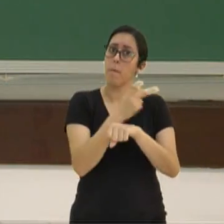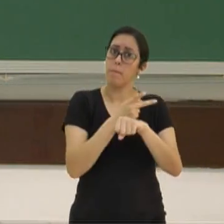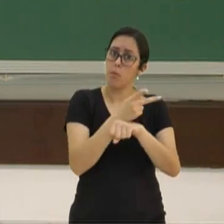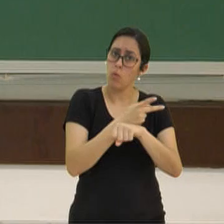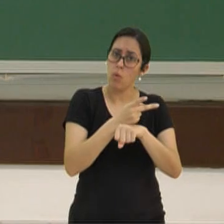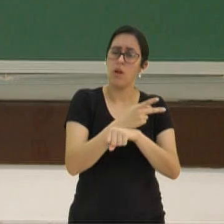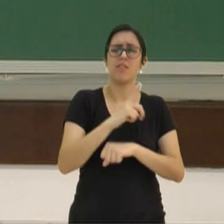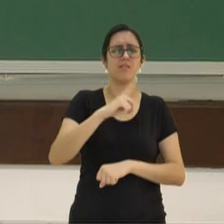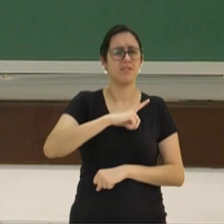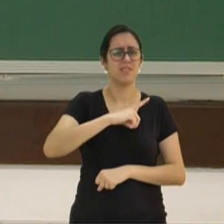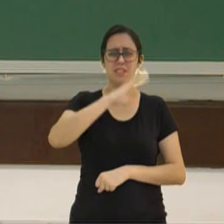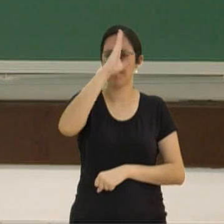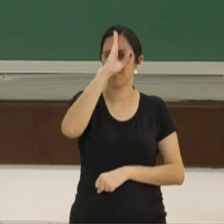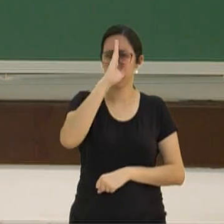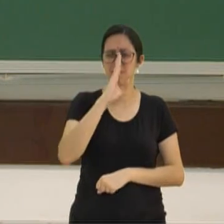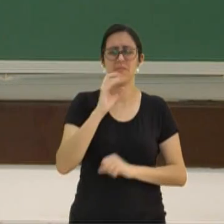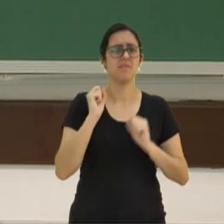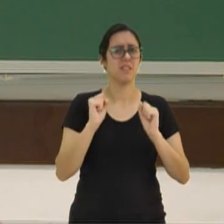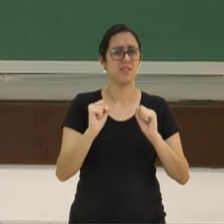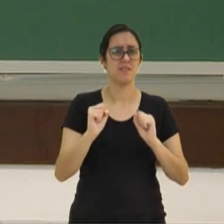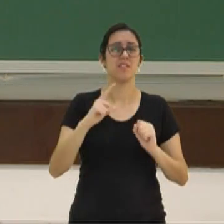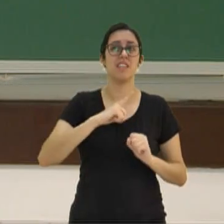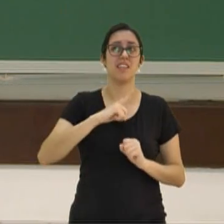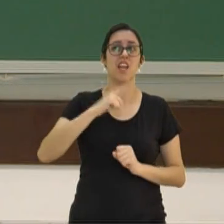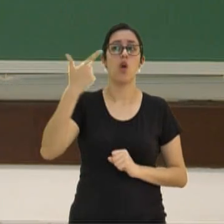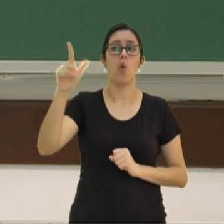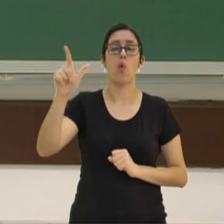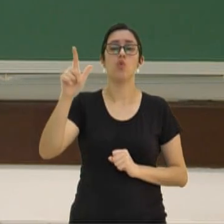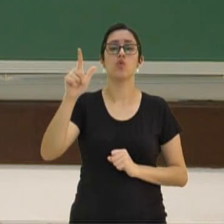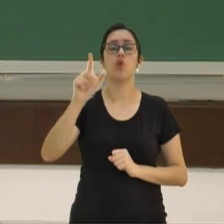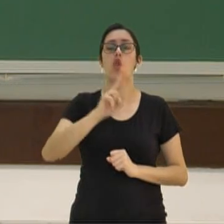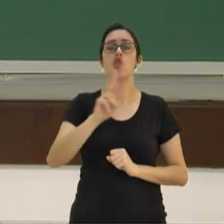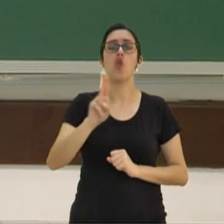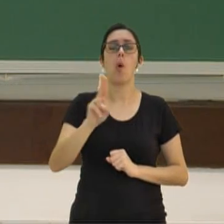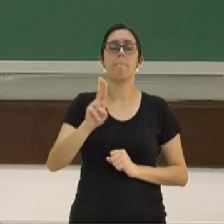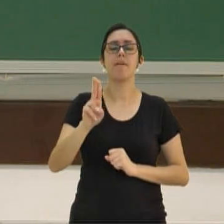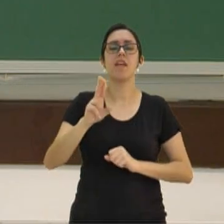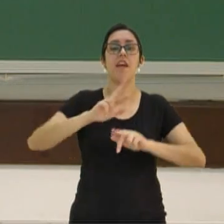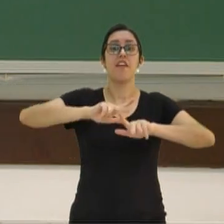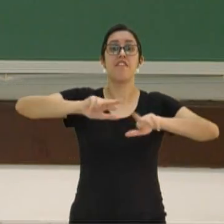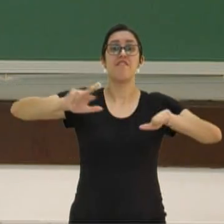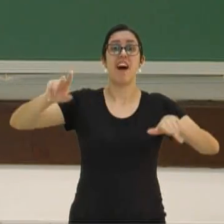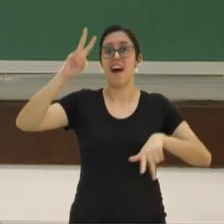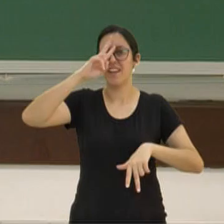vários contos dele, aproveita. Tem um livro que chama Várias Histórias, com várias histórias mesmo